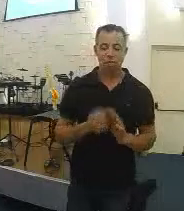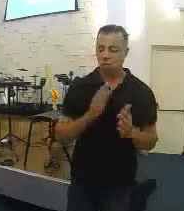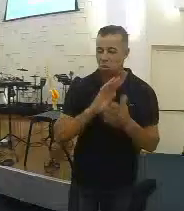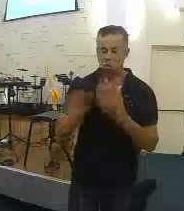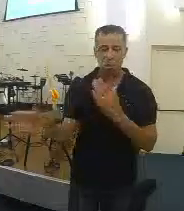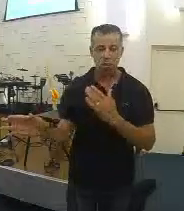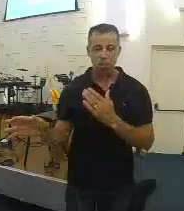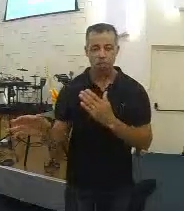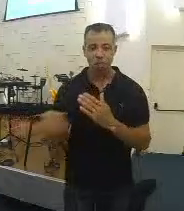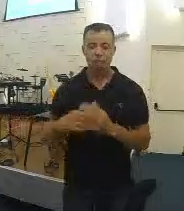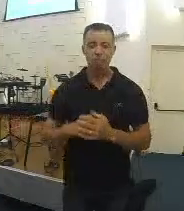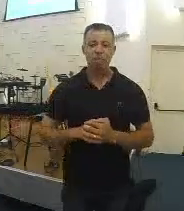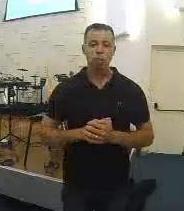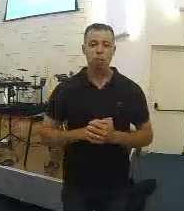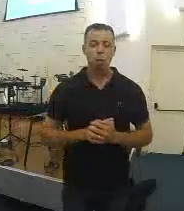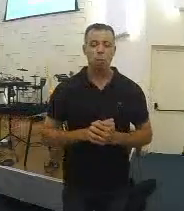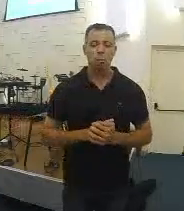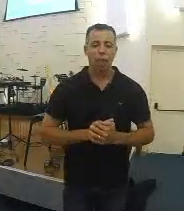partiram.